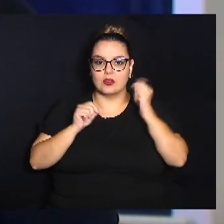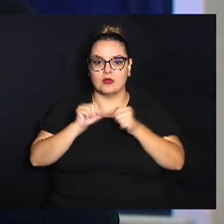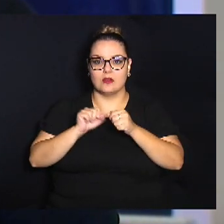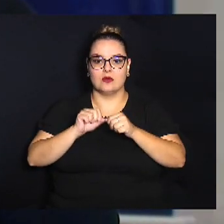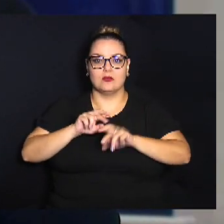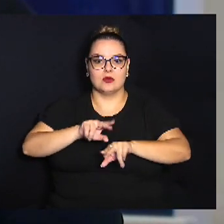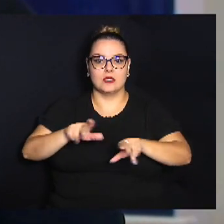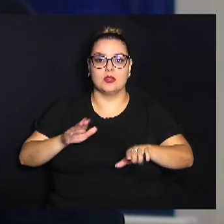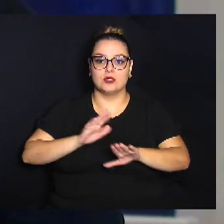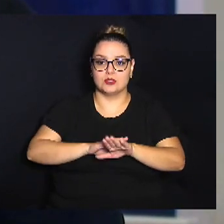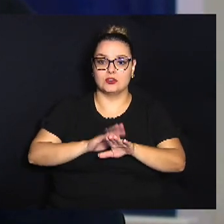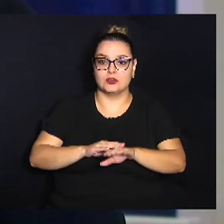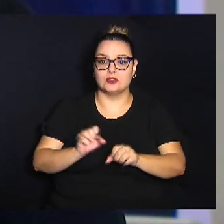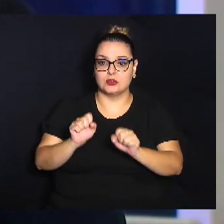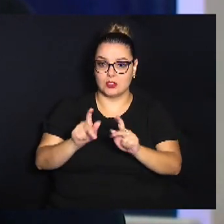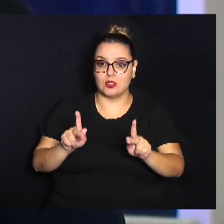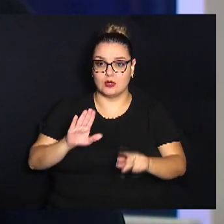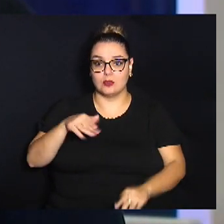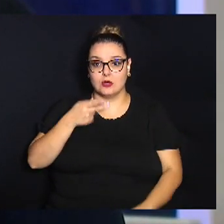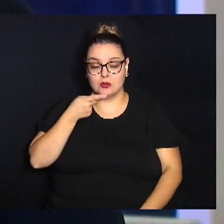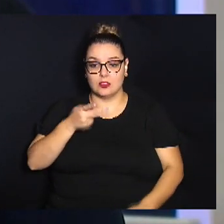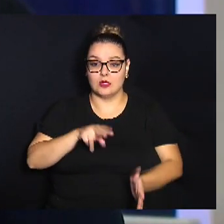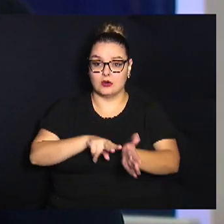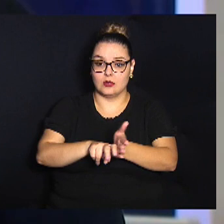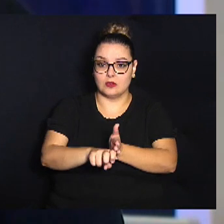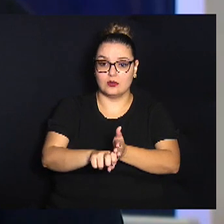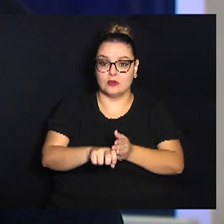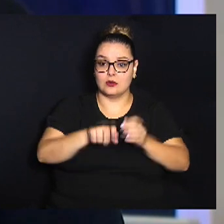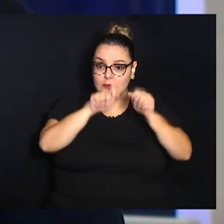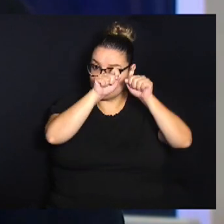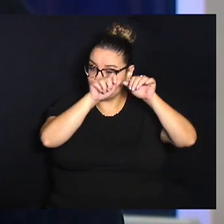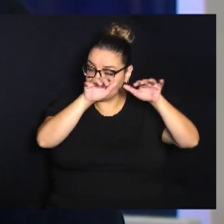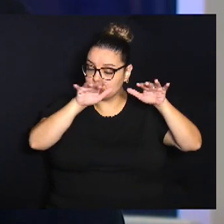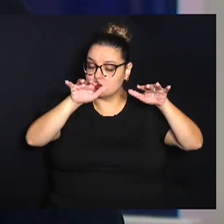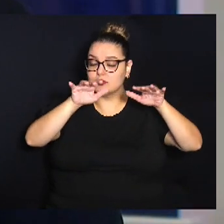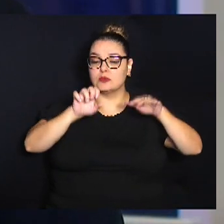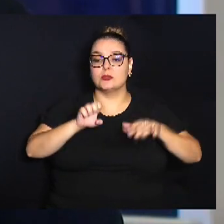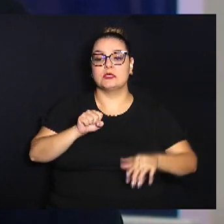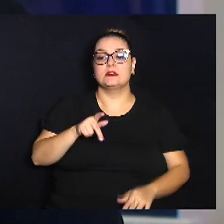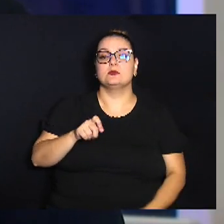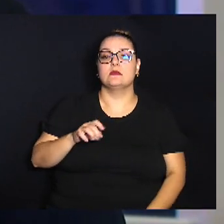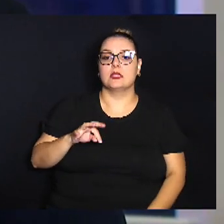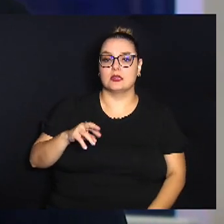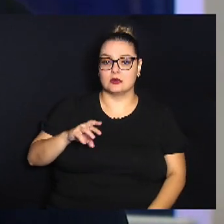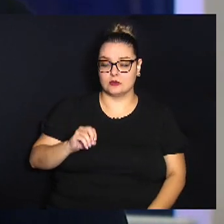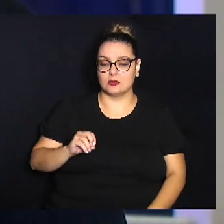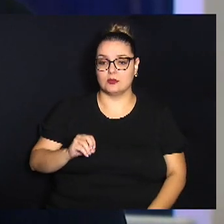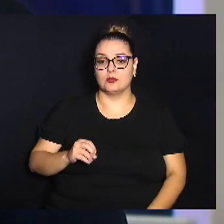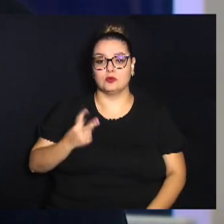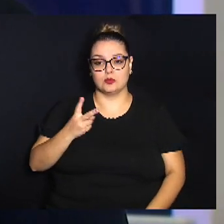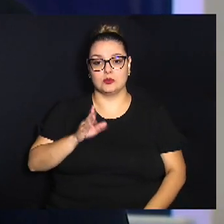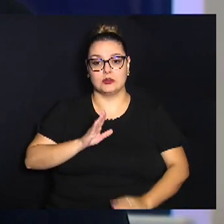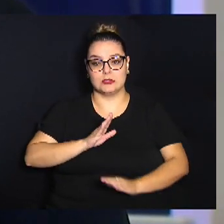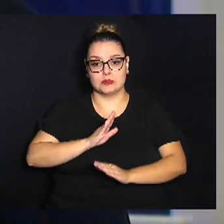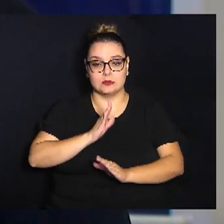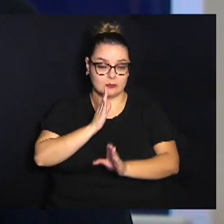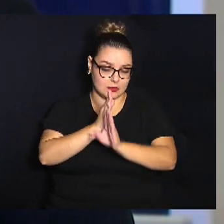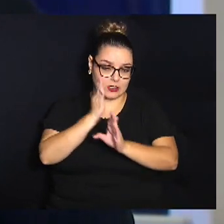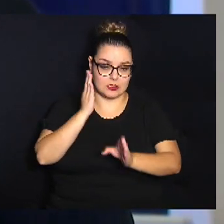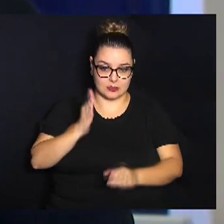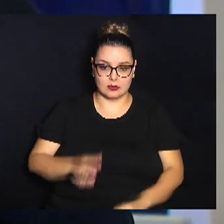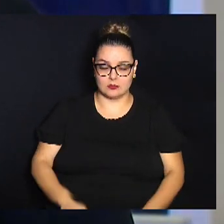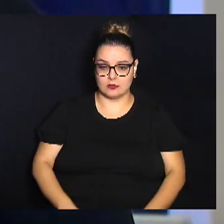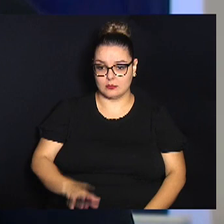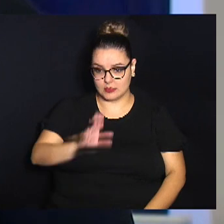no shopping. Quando a gente fala do diagnóstico do espectro do autismo, a gente tem 2 alterações principais, né? A alteração da linguagem, que